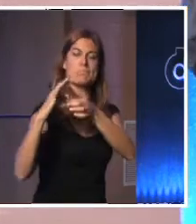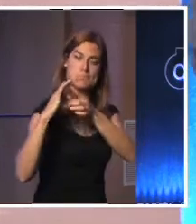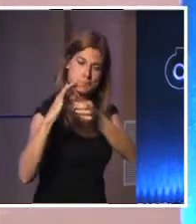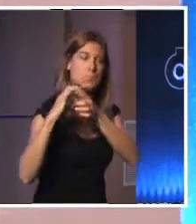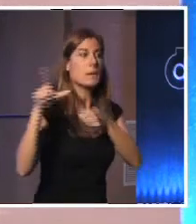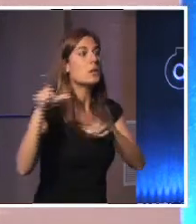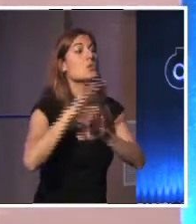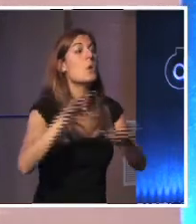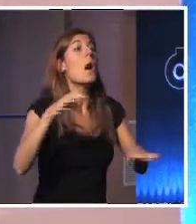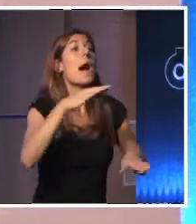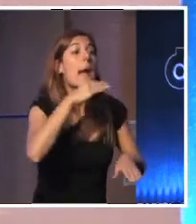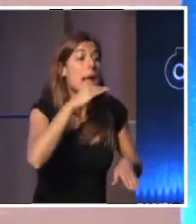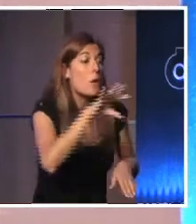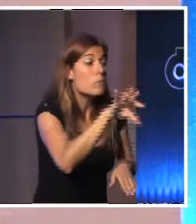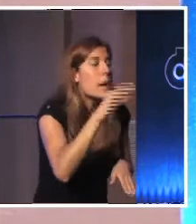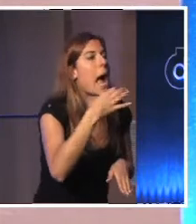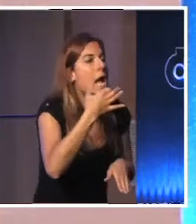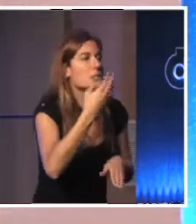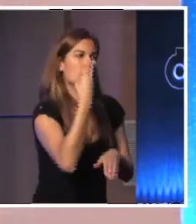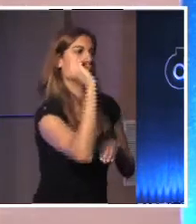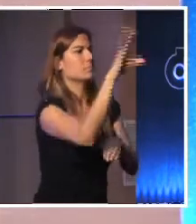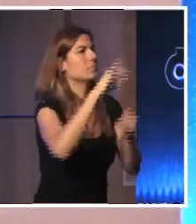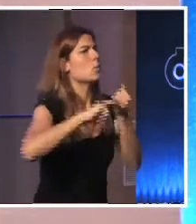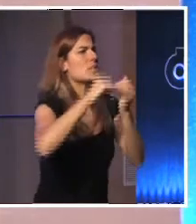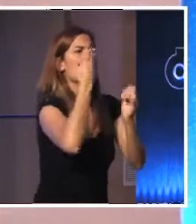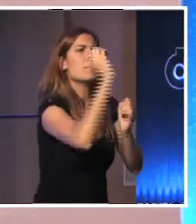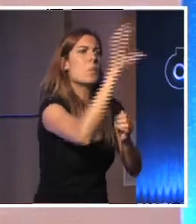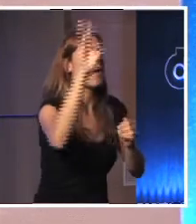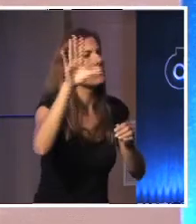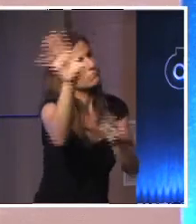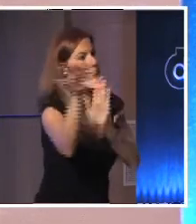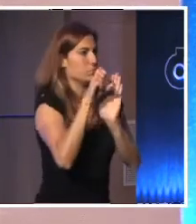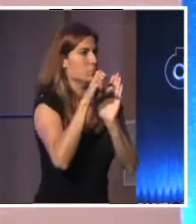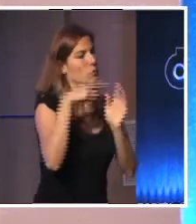recolhem cães de canis, de associações.